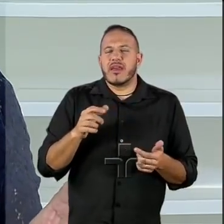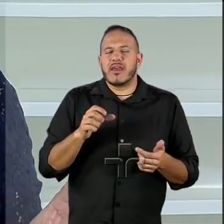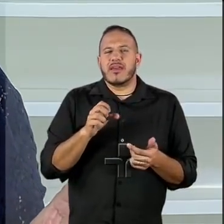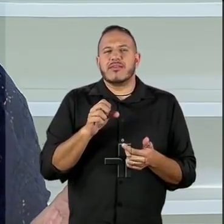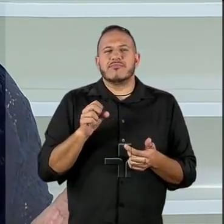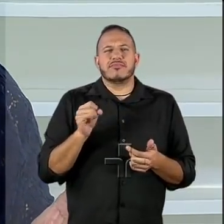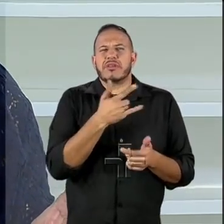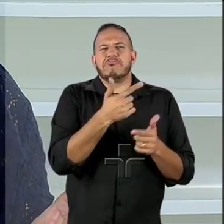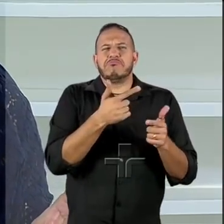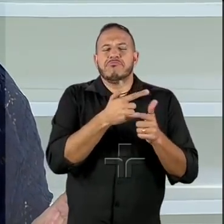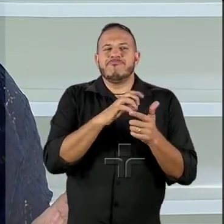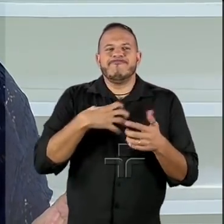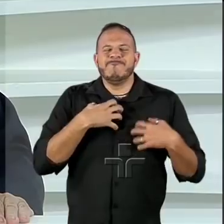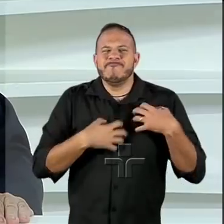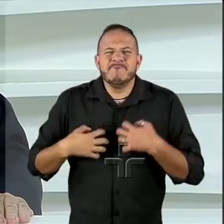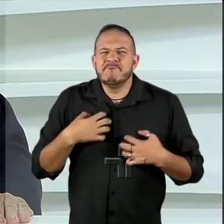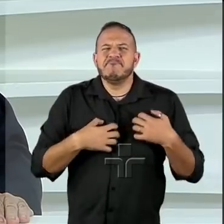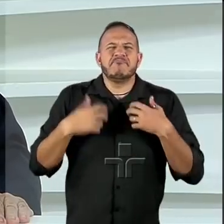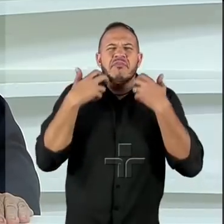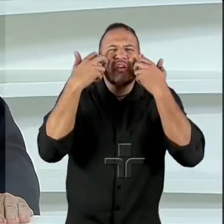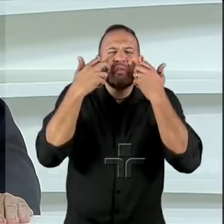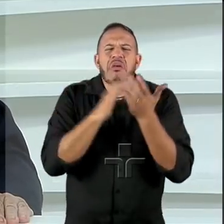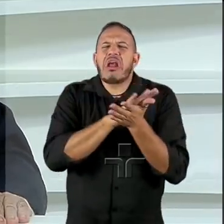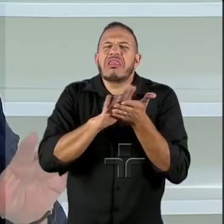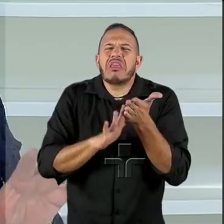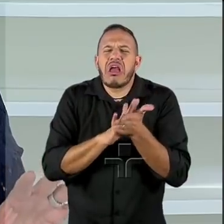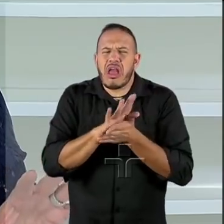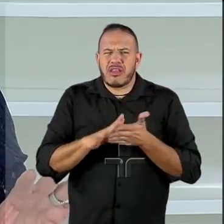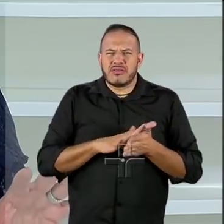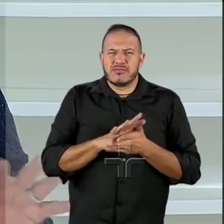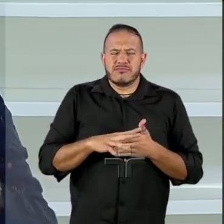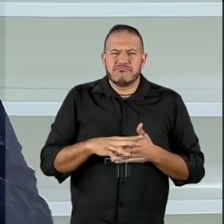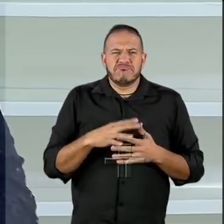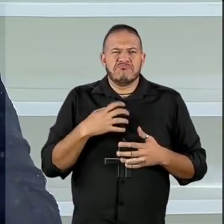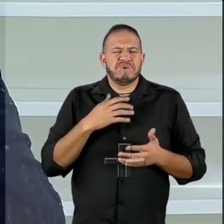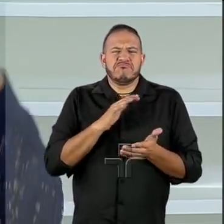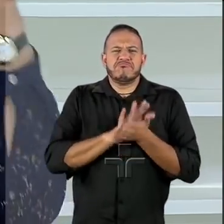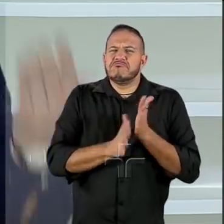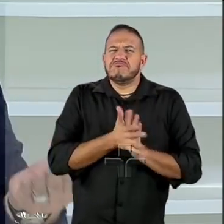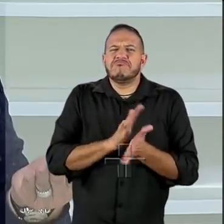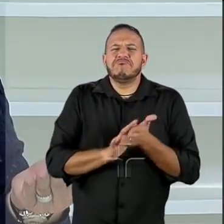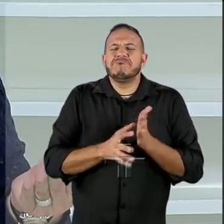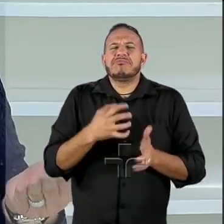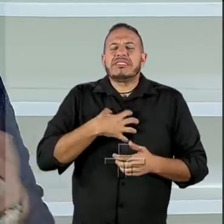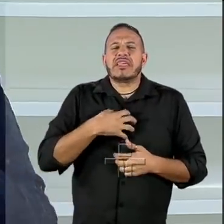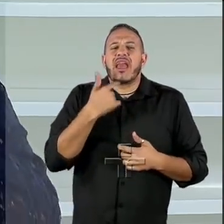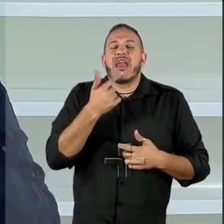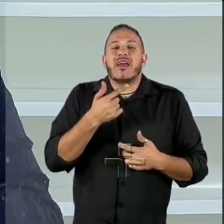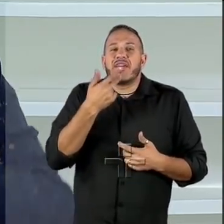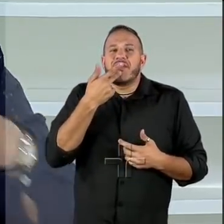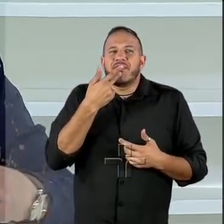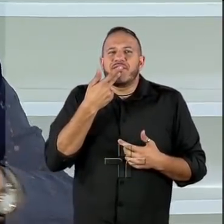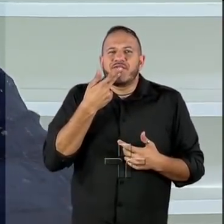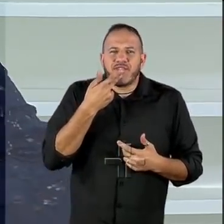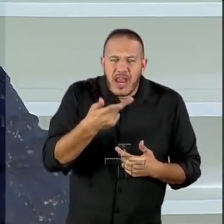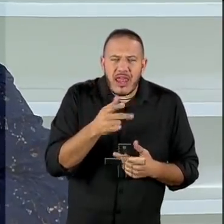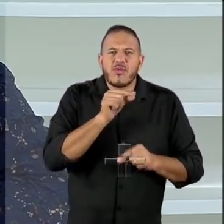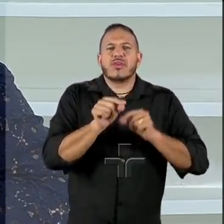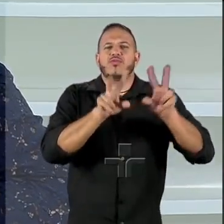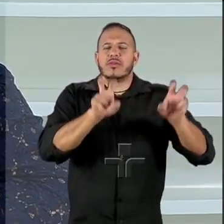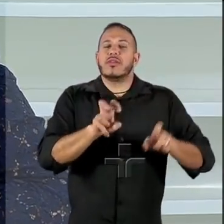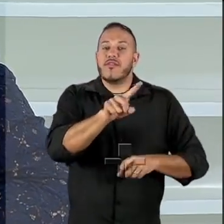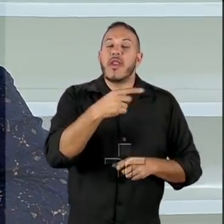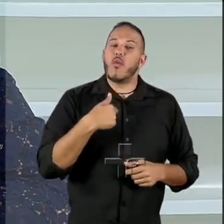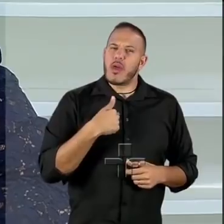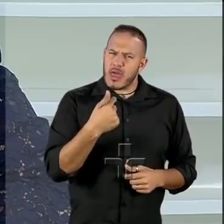o mínimo constrangimento. Sem nenhuma satisfação. Sem nenhuma satisfação. Sequer citando a questão e dizendo,